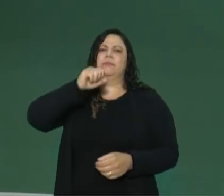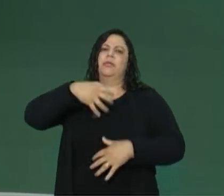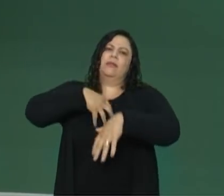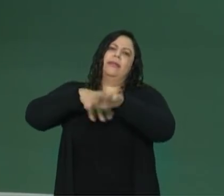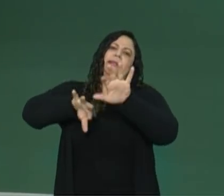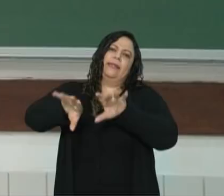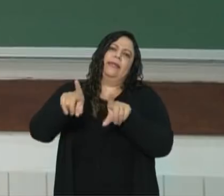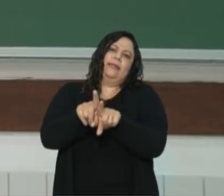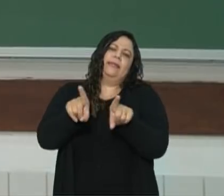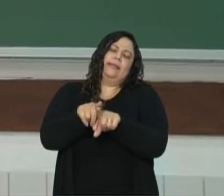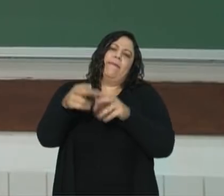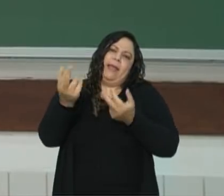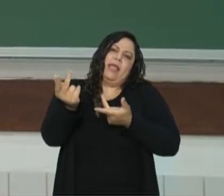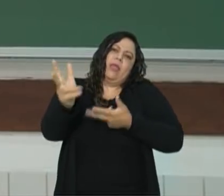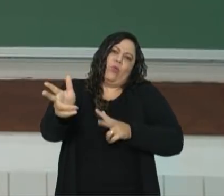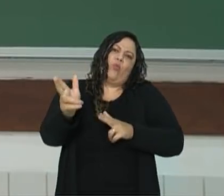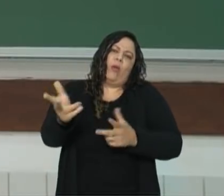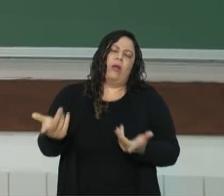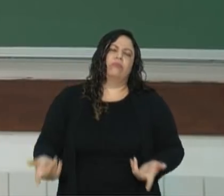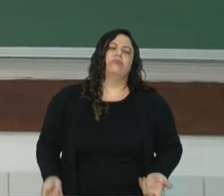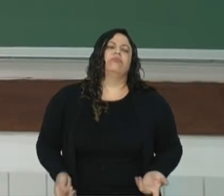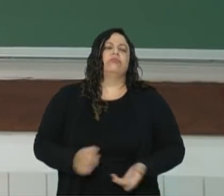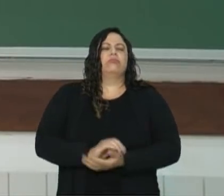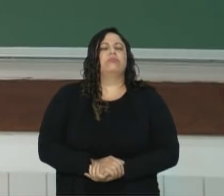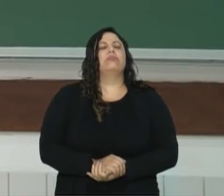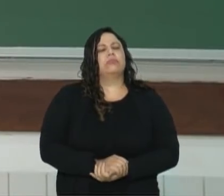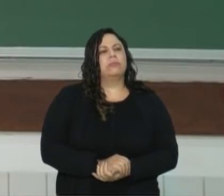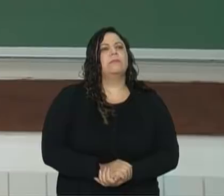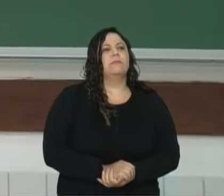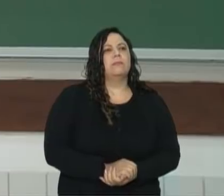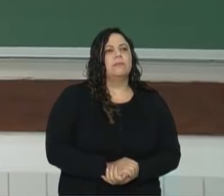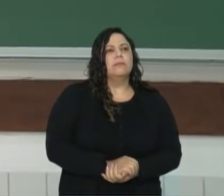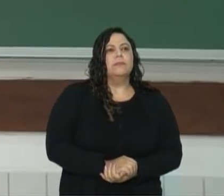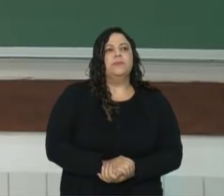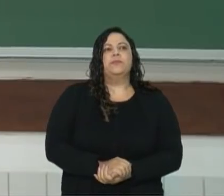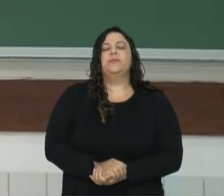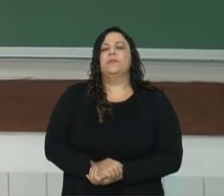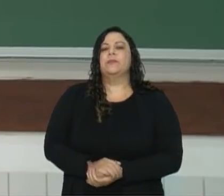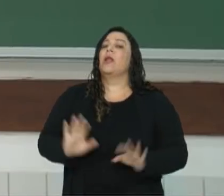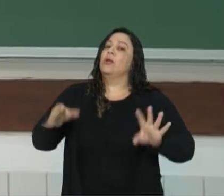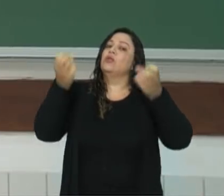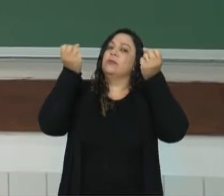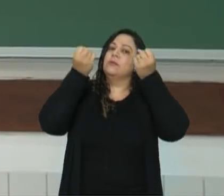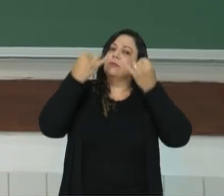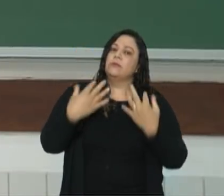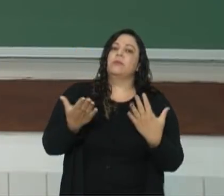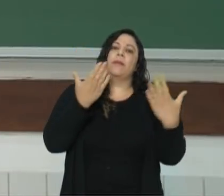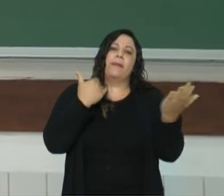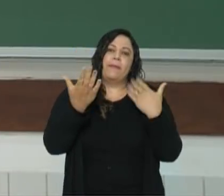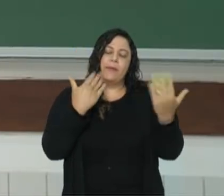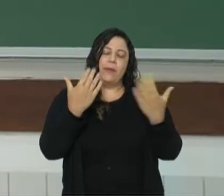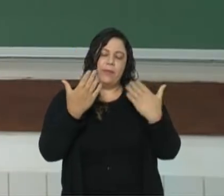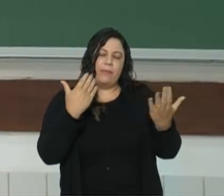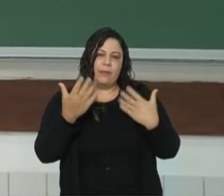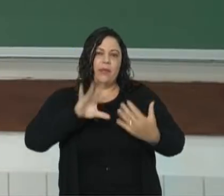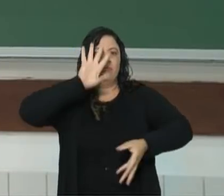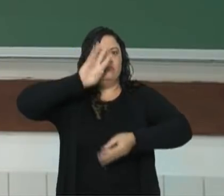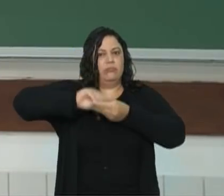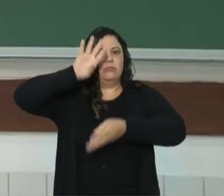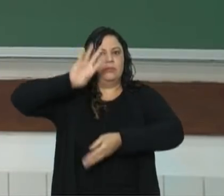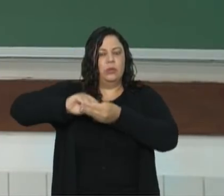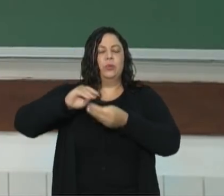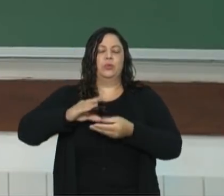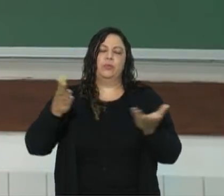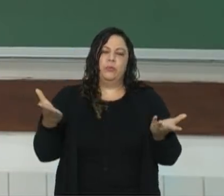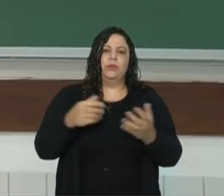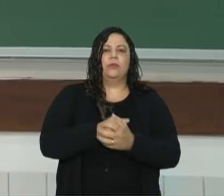óbvio, ok? Beleza? A gente já falou, né, dessa discussão aqui, vou fechar um pouquinho mais. A gente está